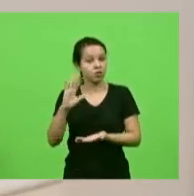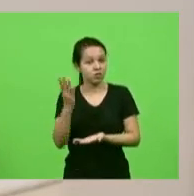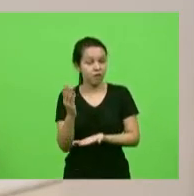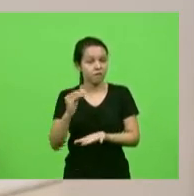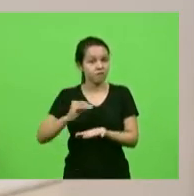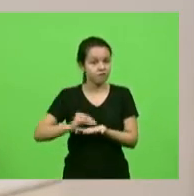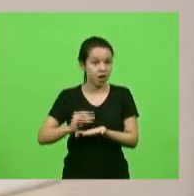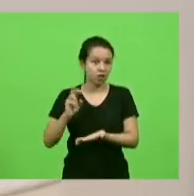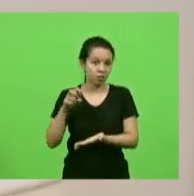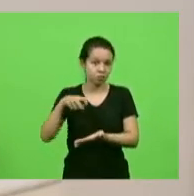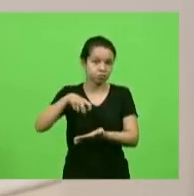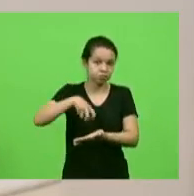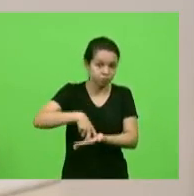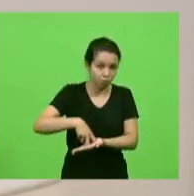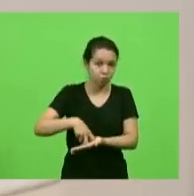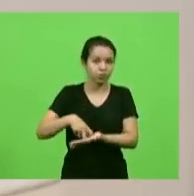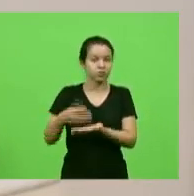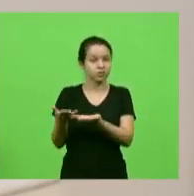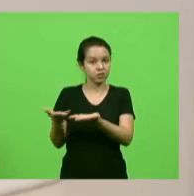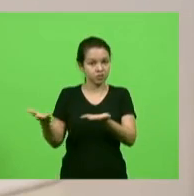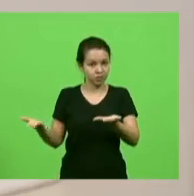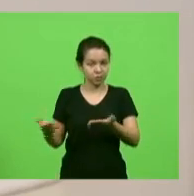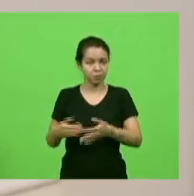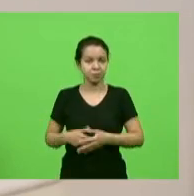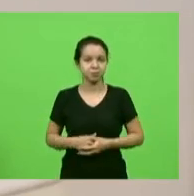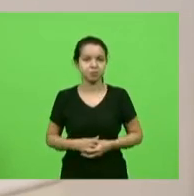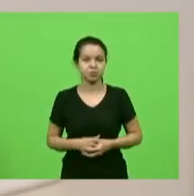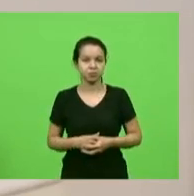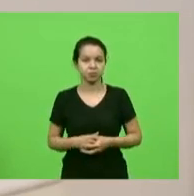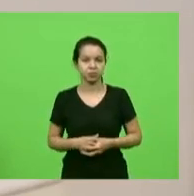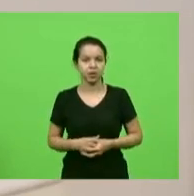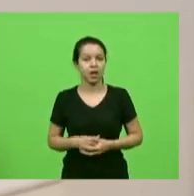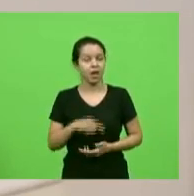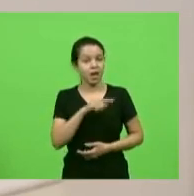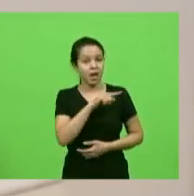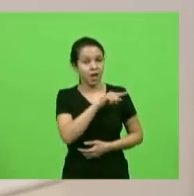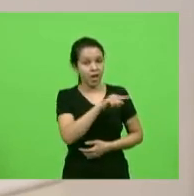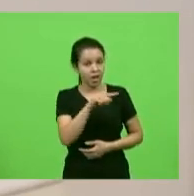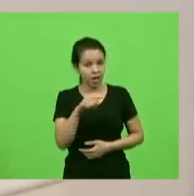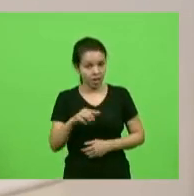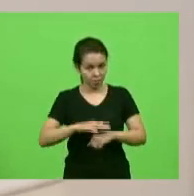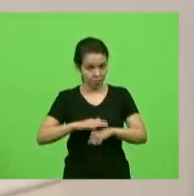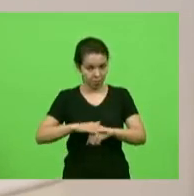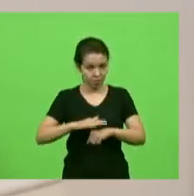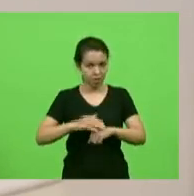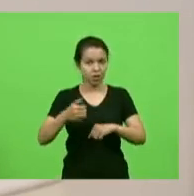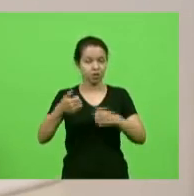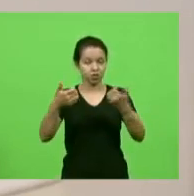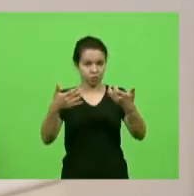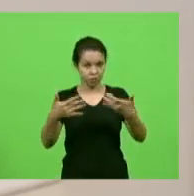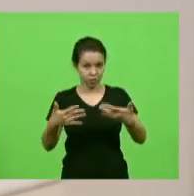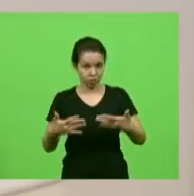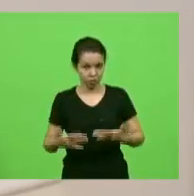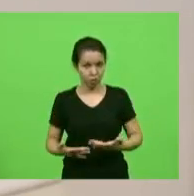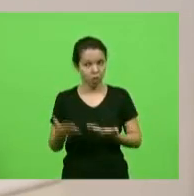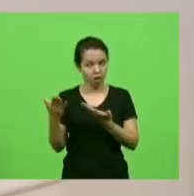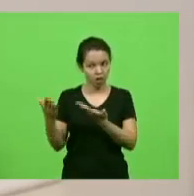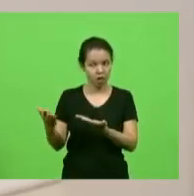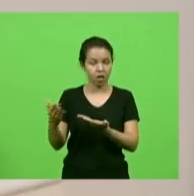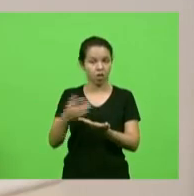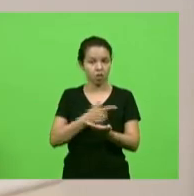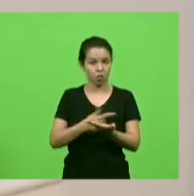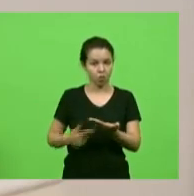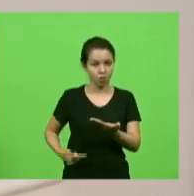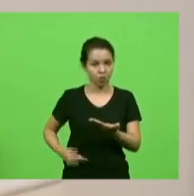subordinados. Na representação, os autores defenderam que o excelentíssimo governador do Estado deixou de tornar efetiva a punição de